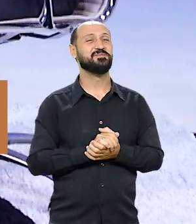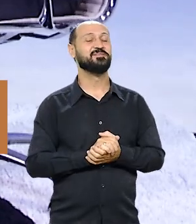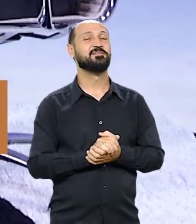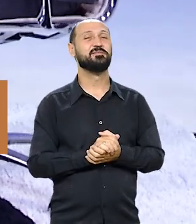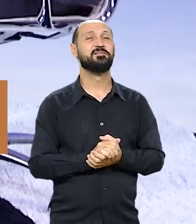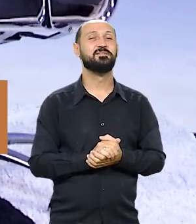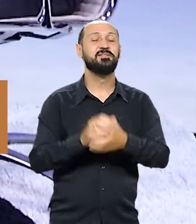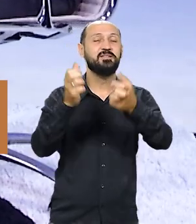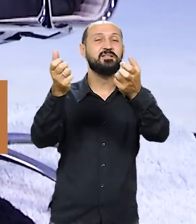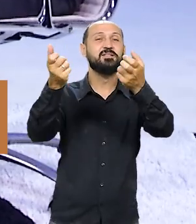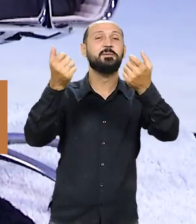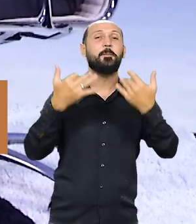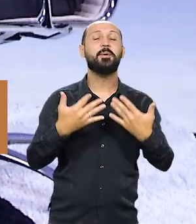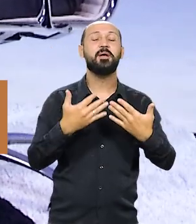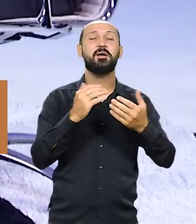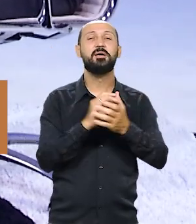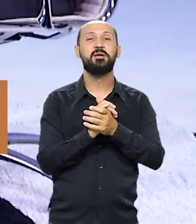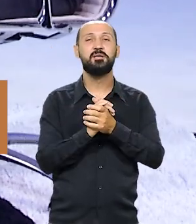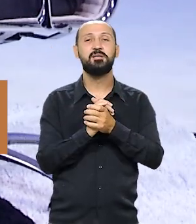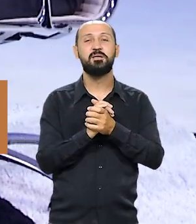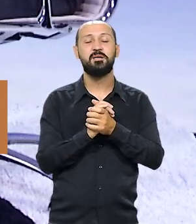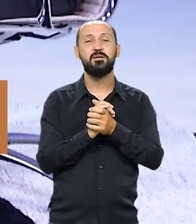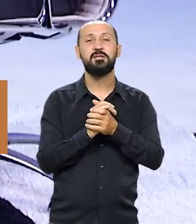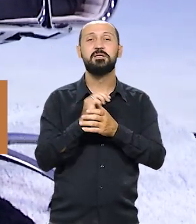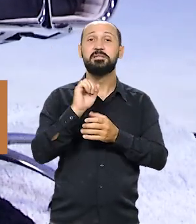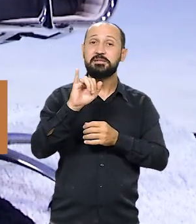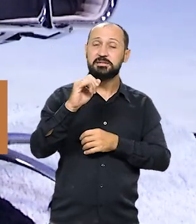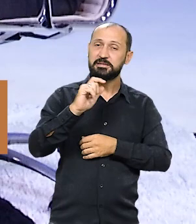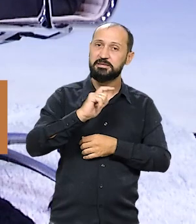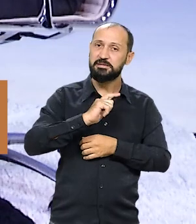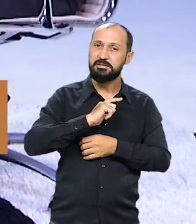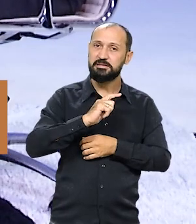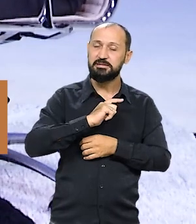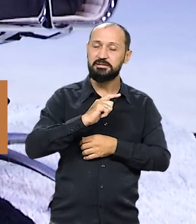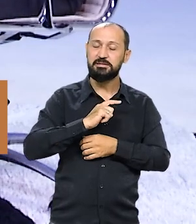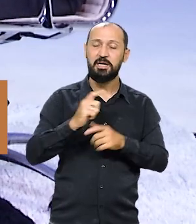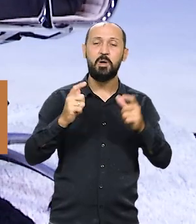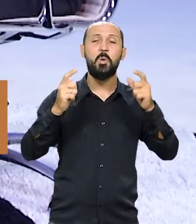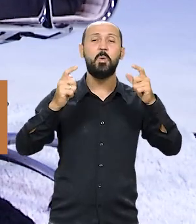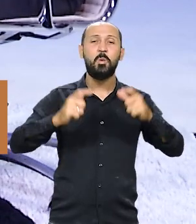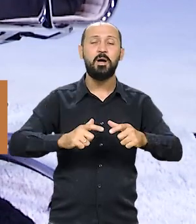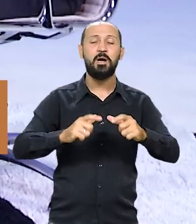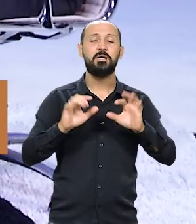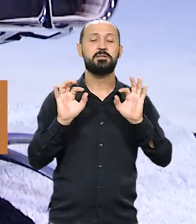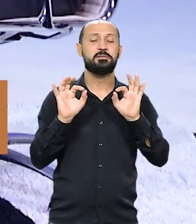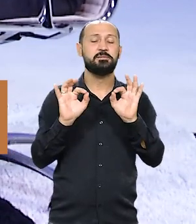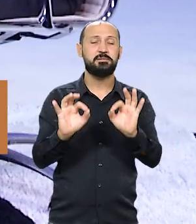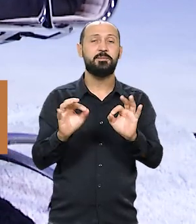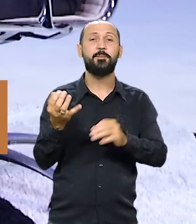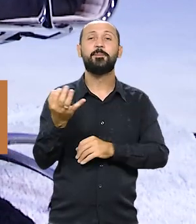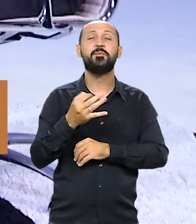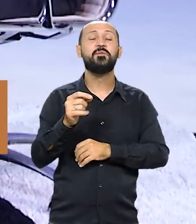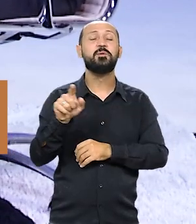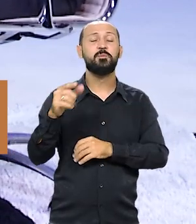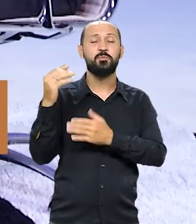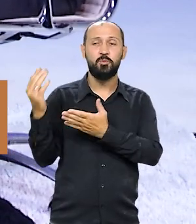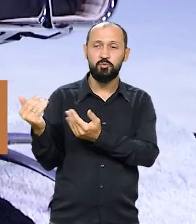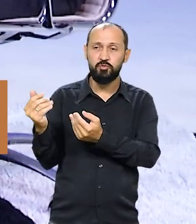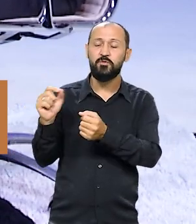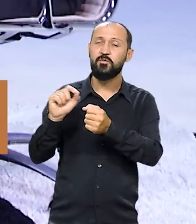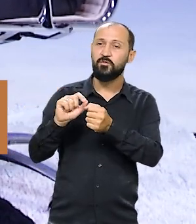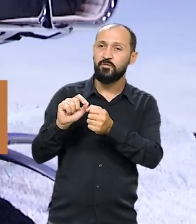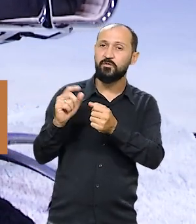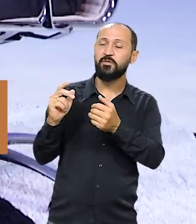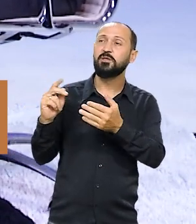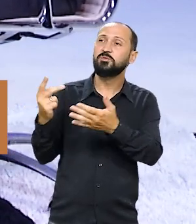luta. Fala um pouco pra gente se existe um ambiente ideal que esse jovem aí que